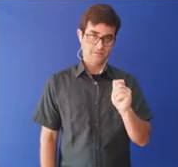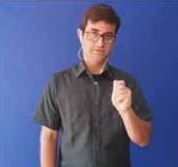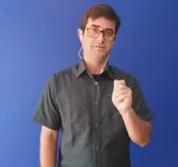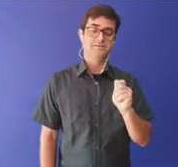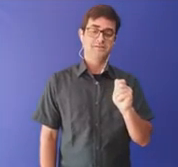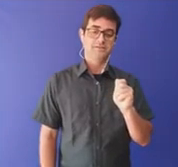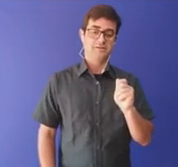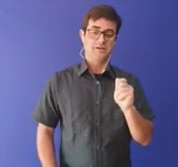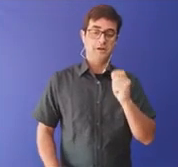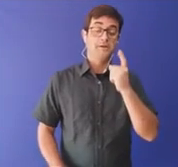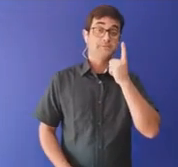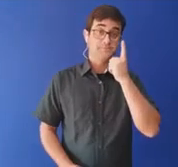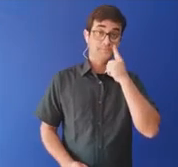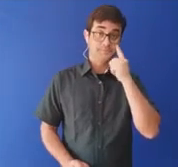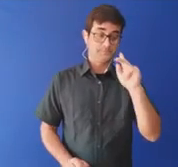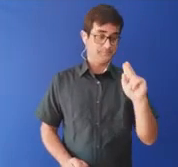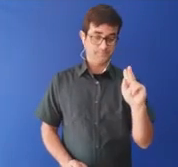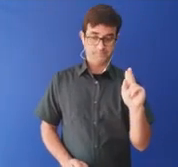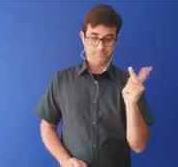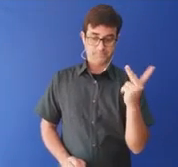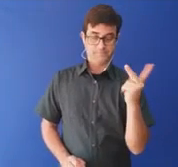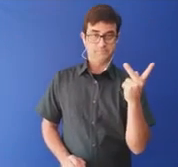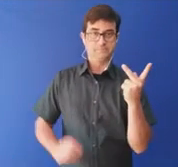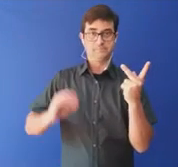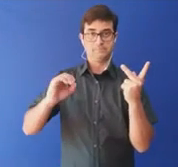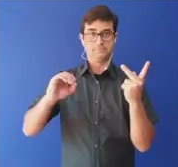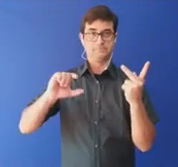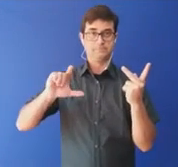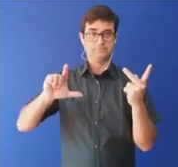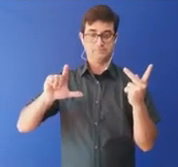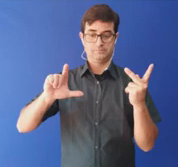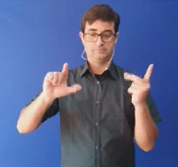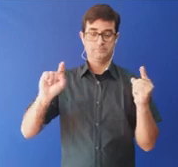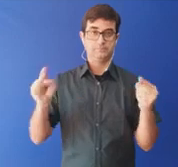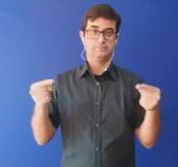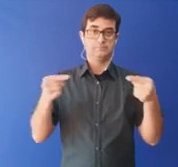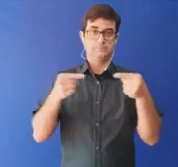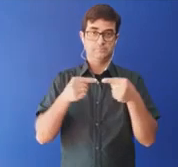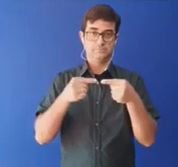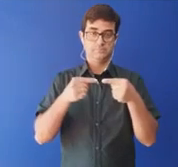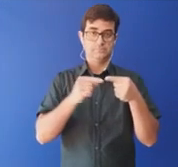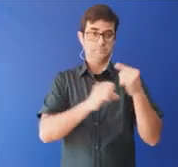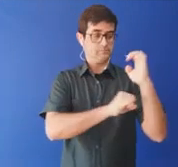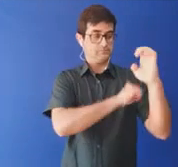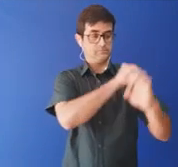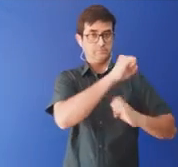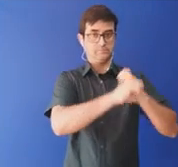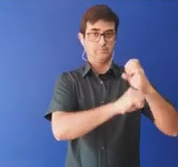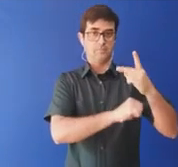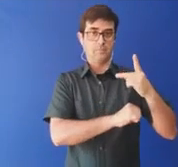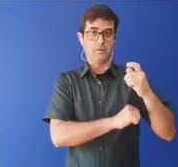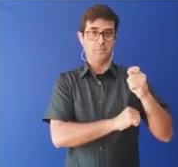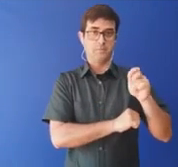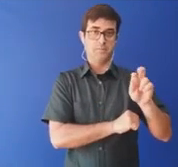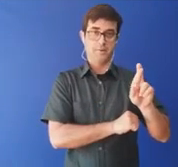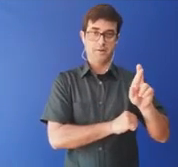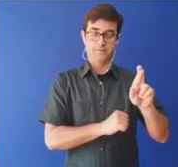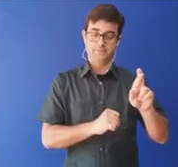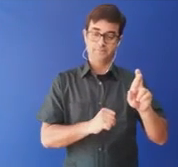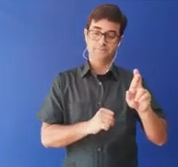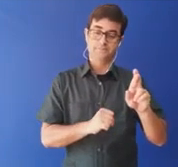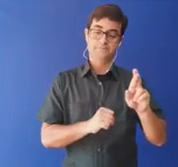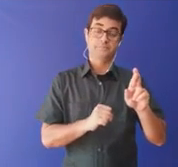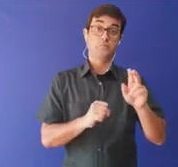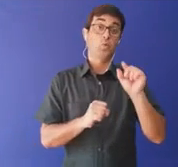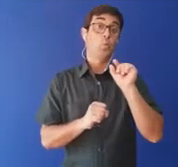é quando um dos elétrons, aqui eu tenho um par de elétrons que liga o átomo hidrogênio ao átomo cloro.